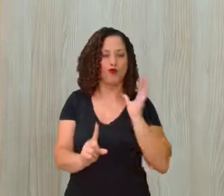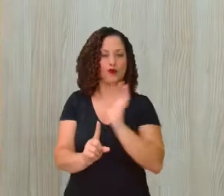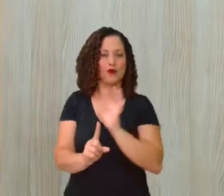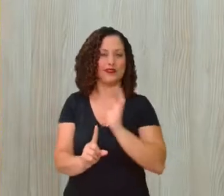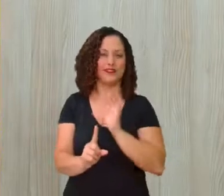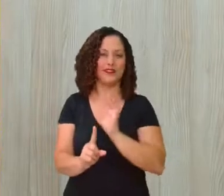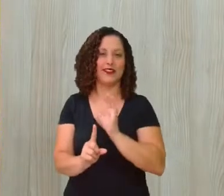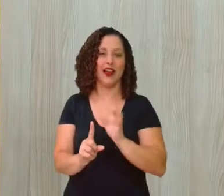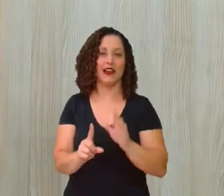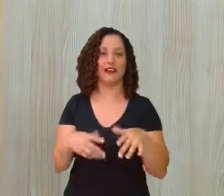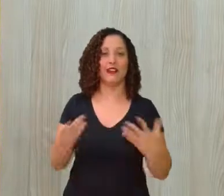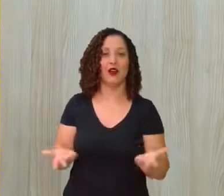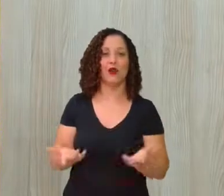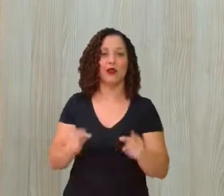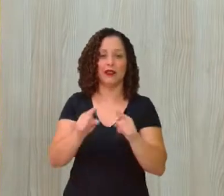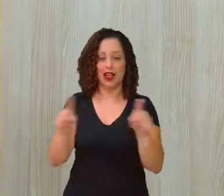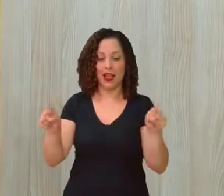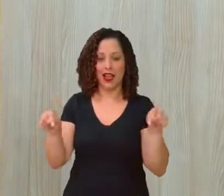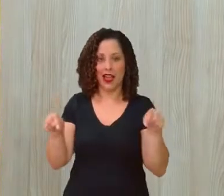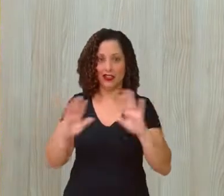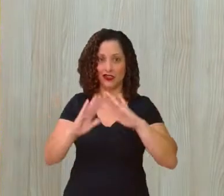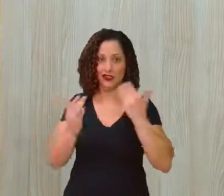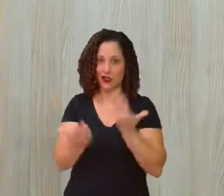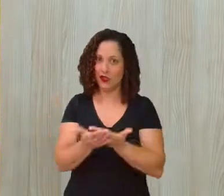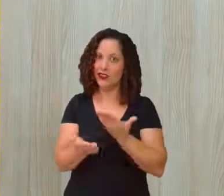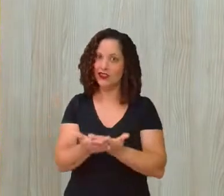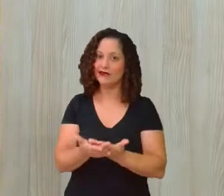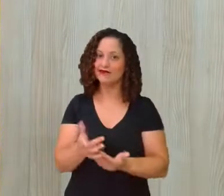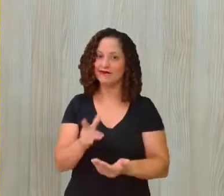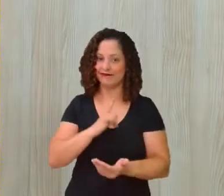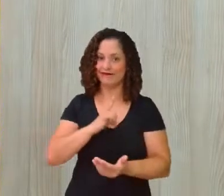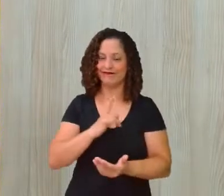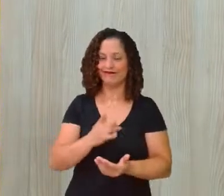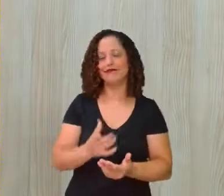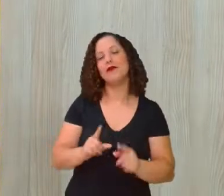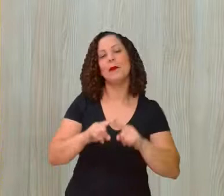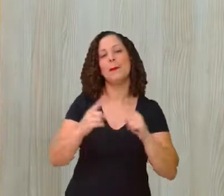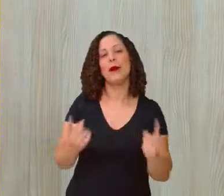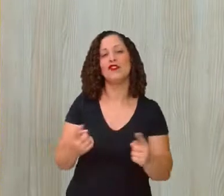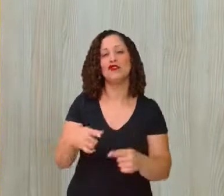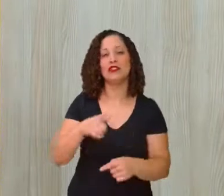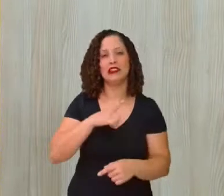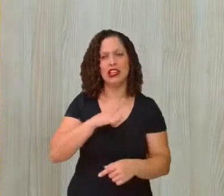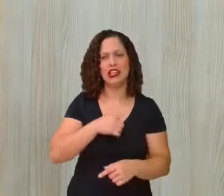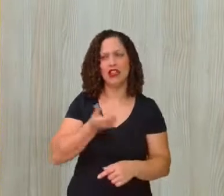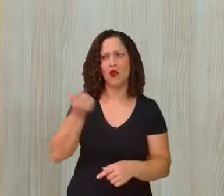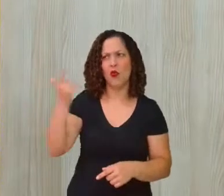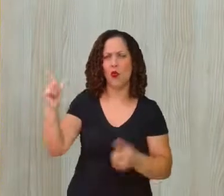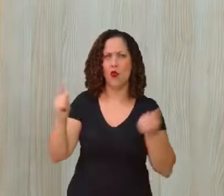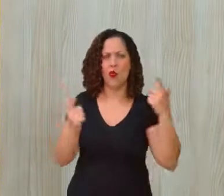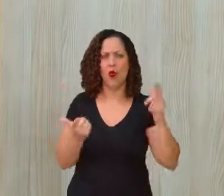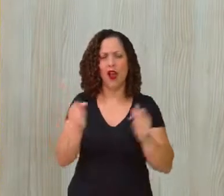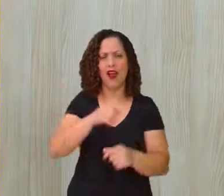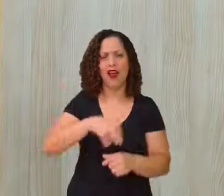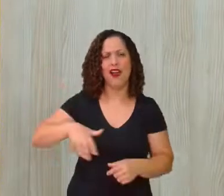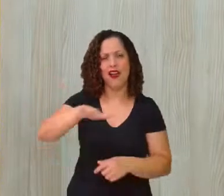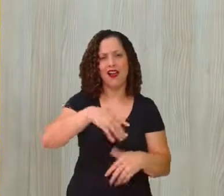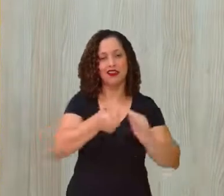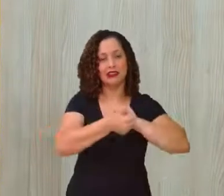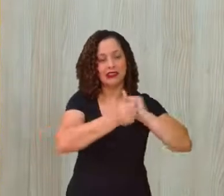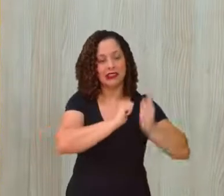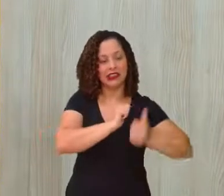fica muito aquilo na escola, né? Mas assim, eu tive muita chance com os professores em atletismo, tive a chance de handebol,